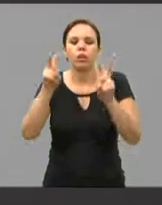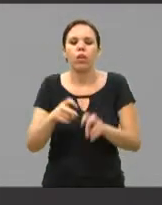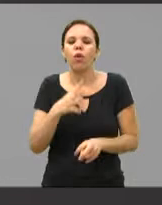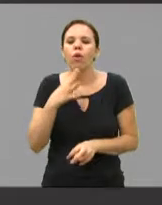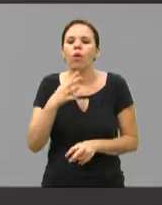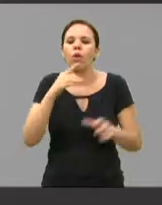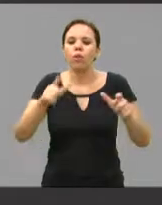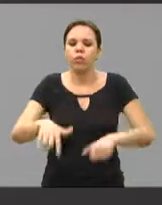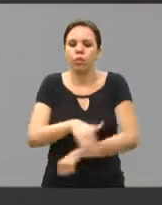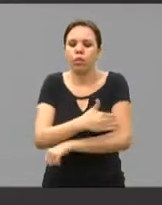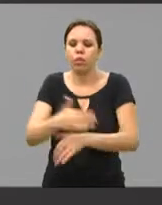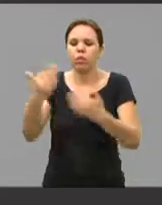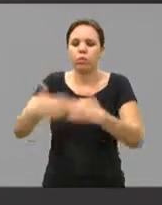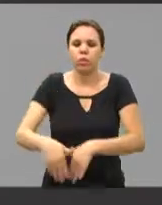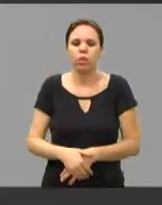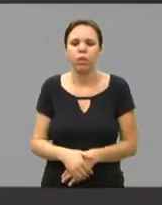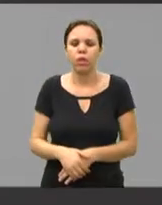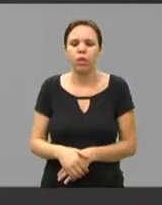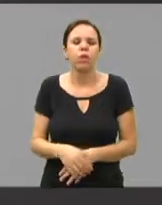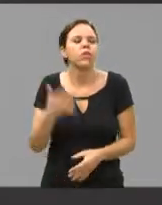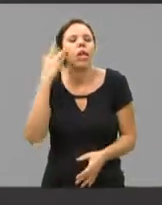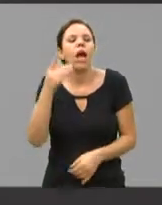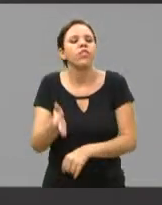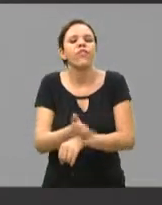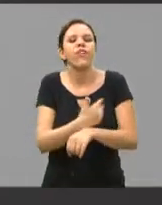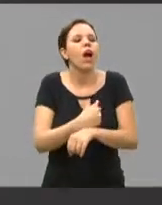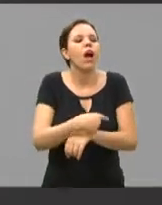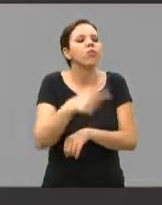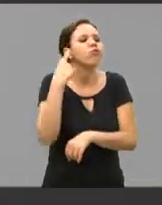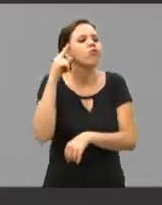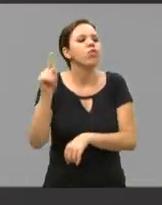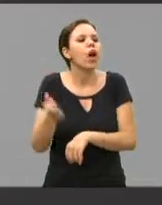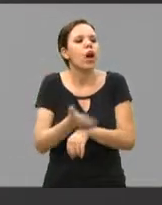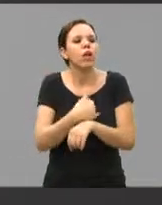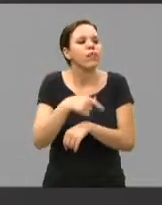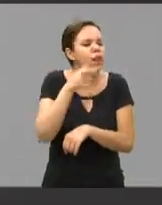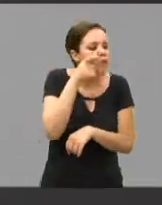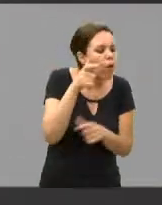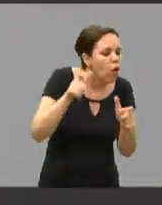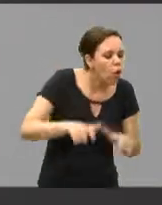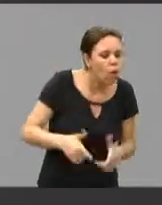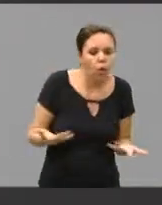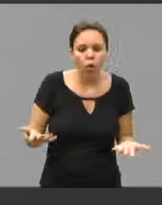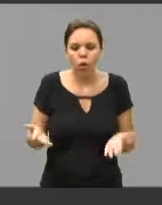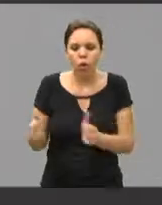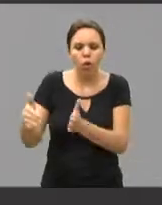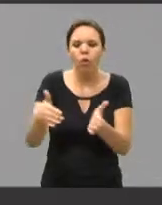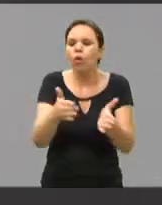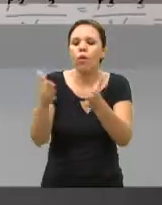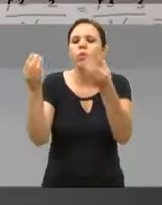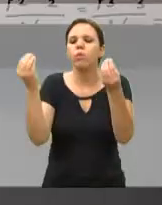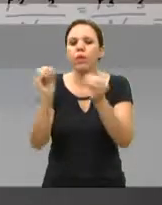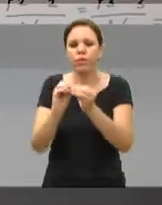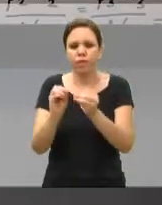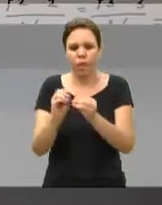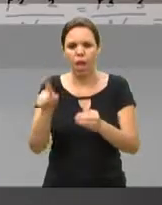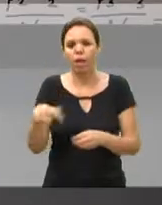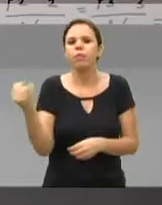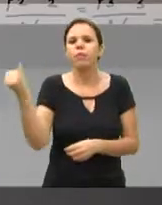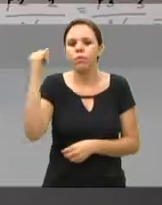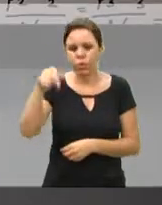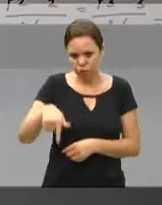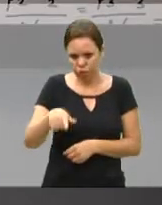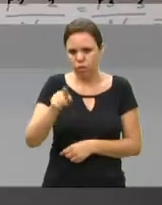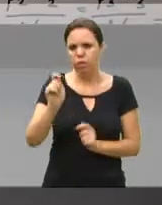o local da prova, vai antes, um dia antes, vai lá ver, vê o trajeto, como é que ele faz? Muito importante